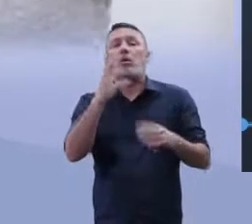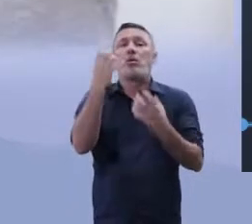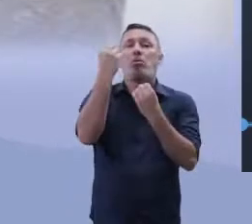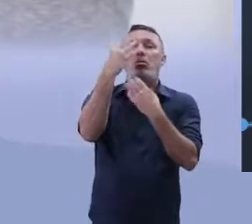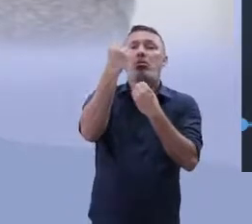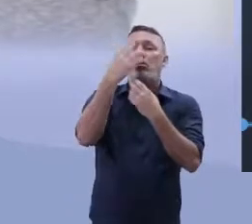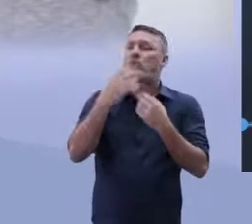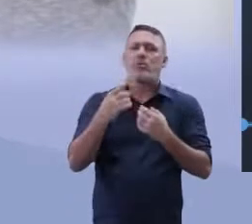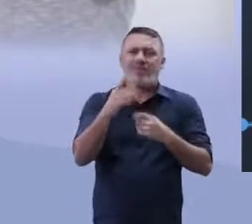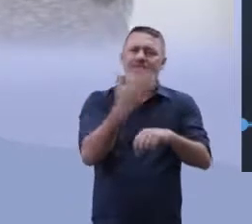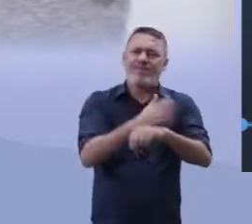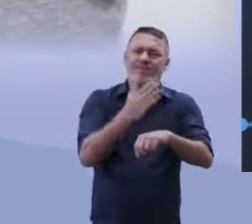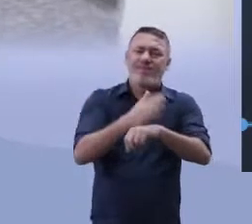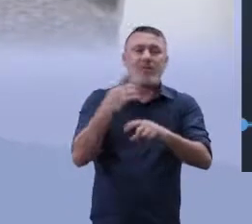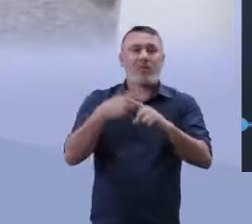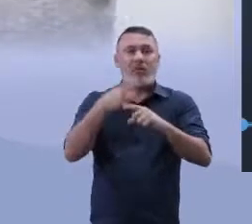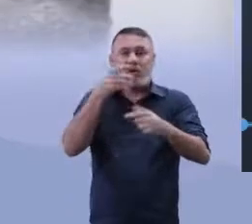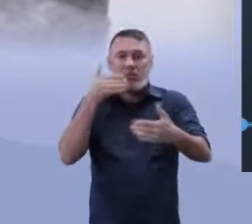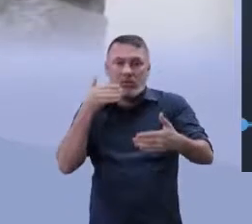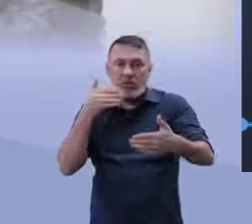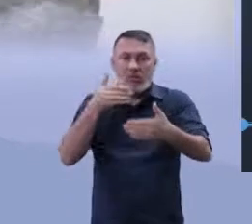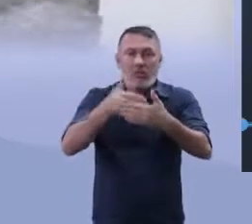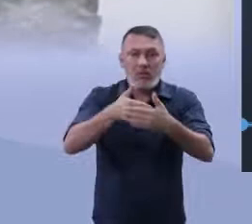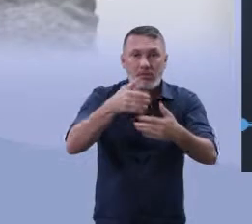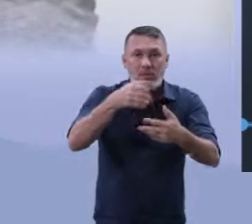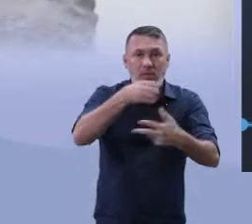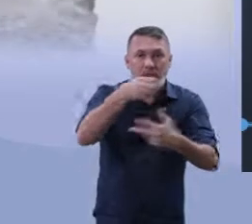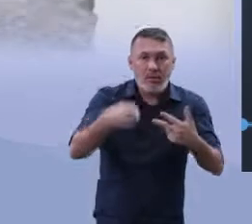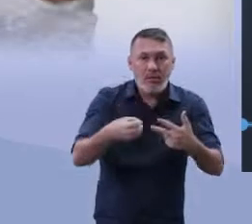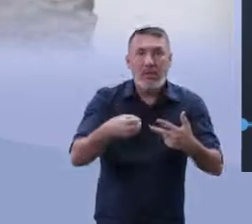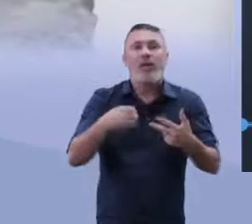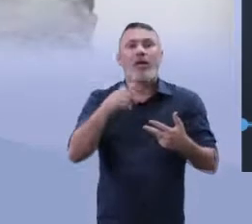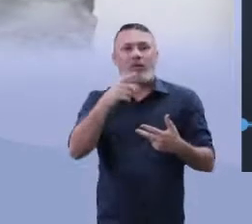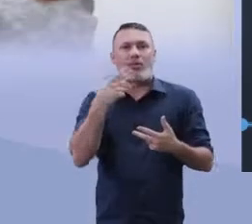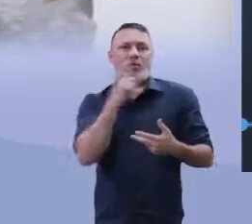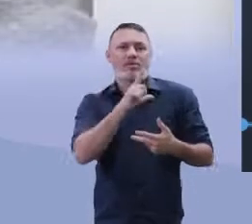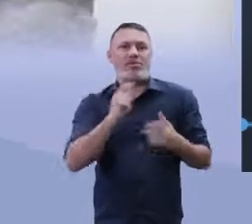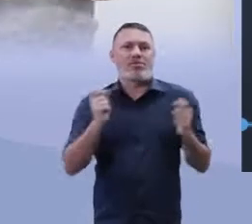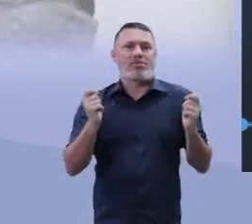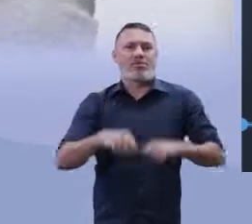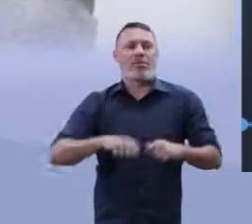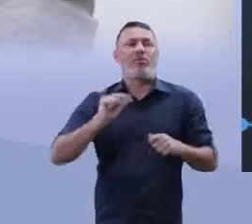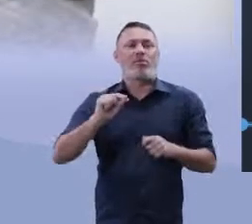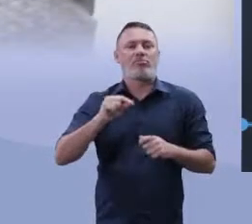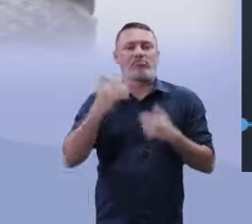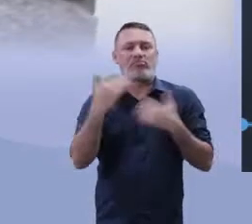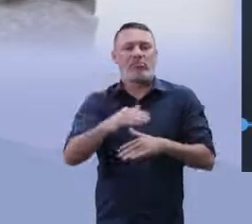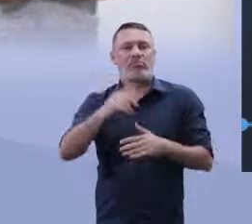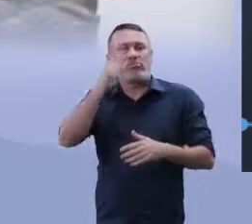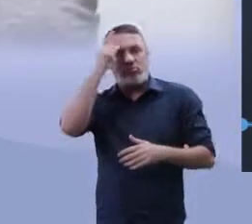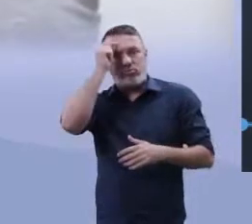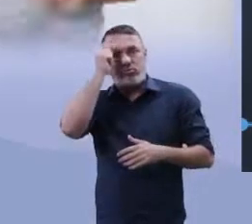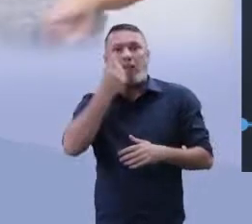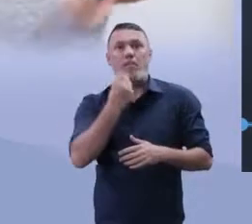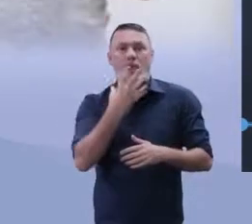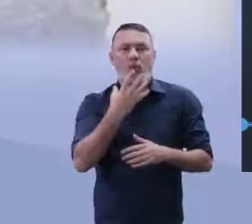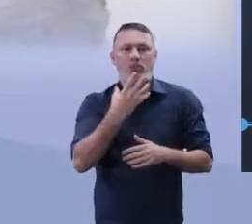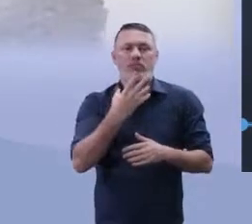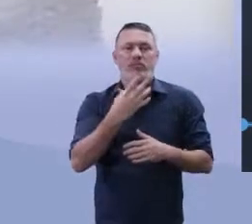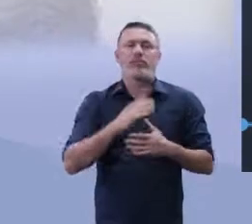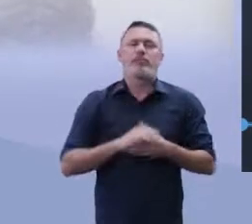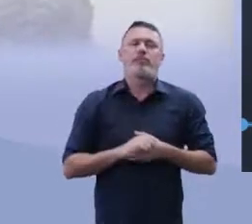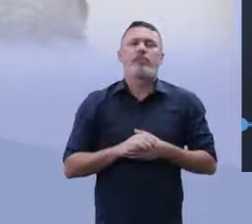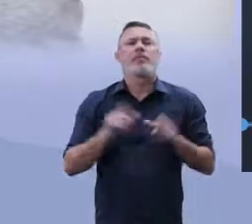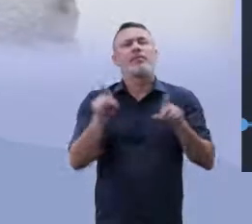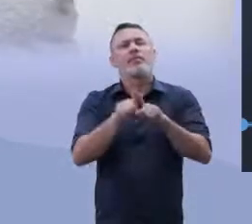para chegar na próxima ao Enem, no dia da sua prova, você conseguir fazer no vestibular de modo satisfatório. Falamos com